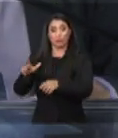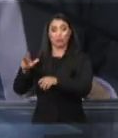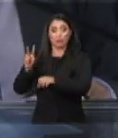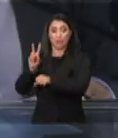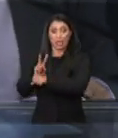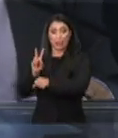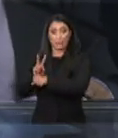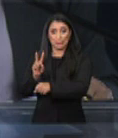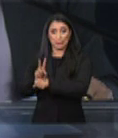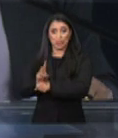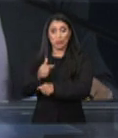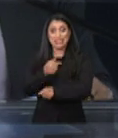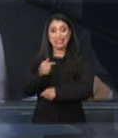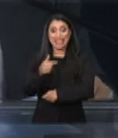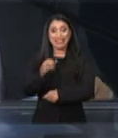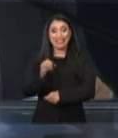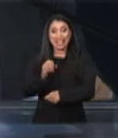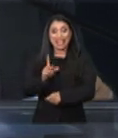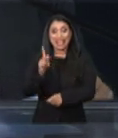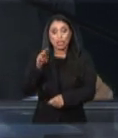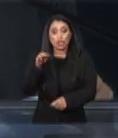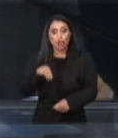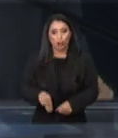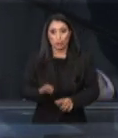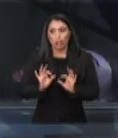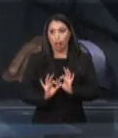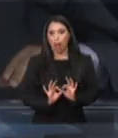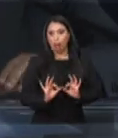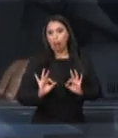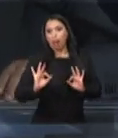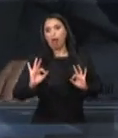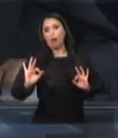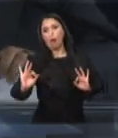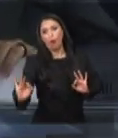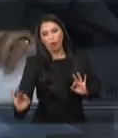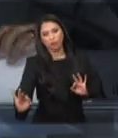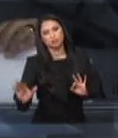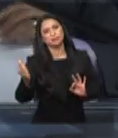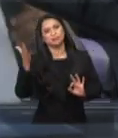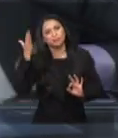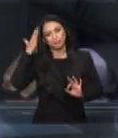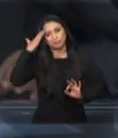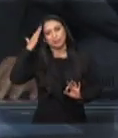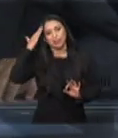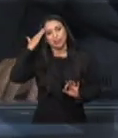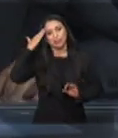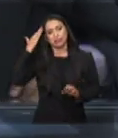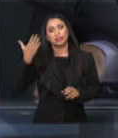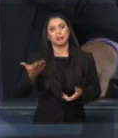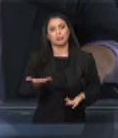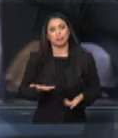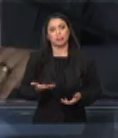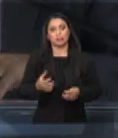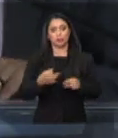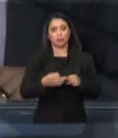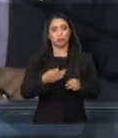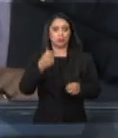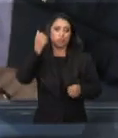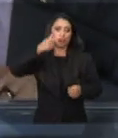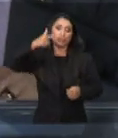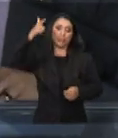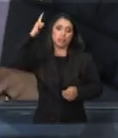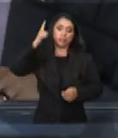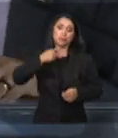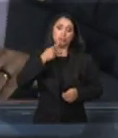Rio de Janeiro e nós sabemos né aqui quando o Ministro Alexandre de Moraes